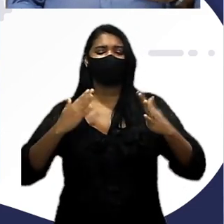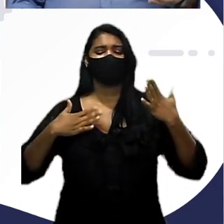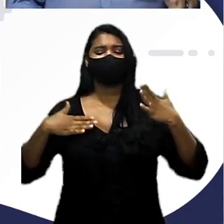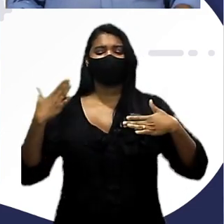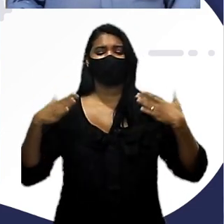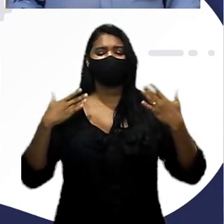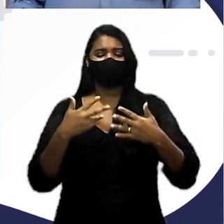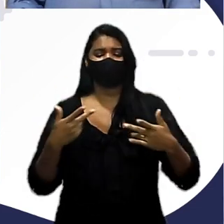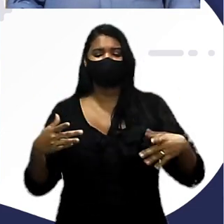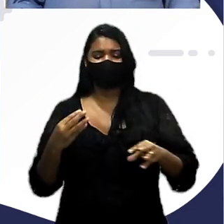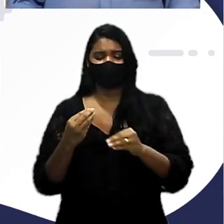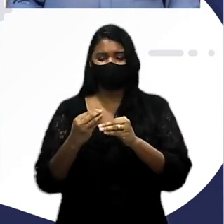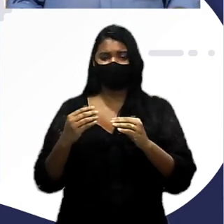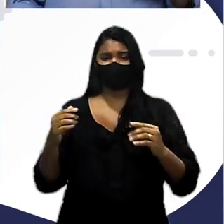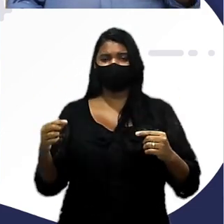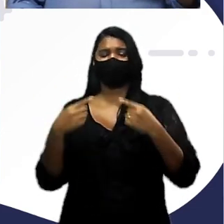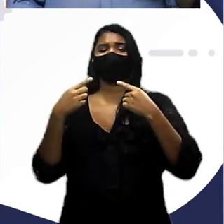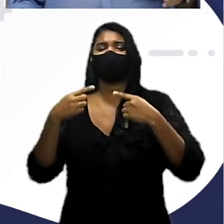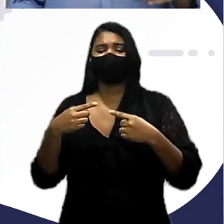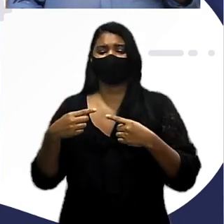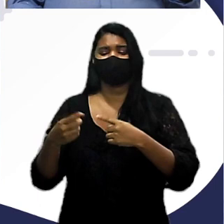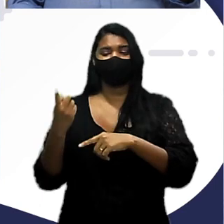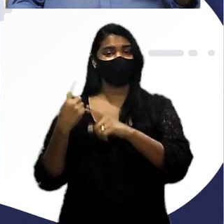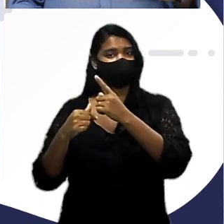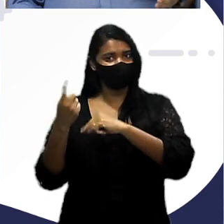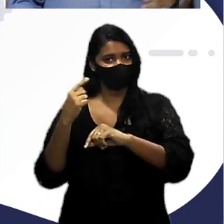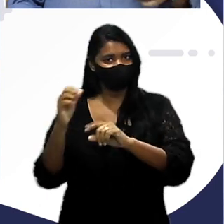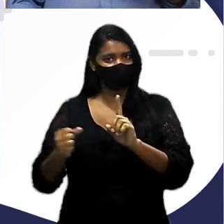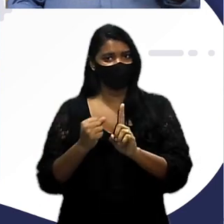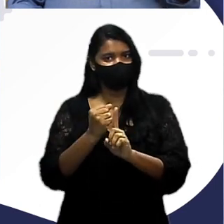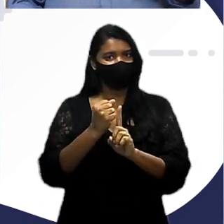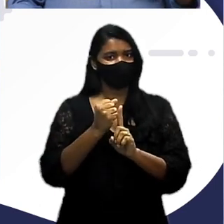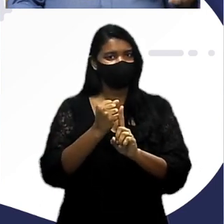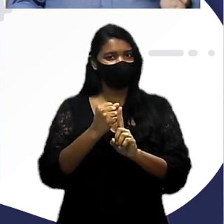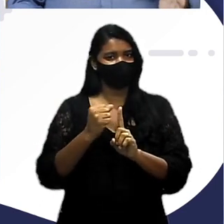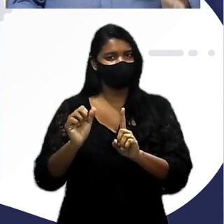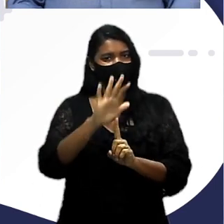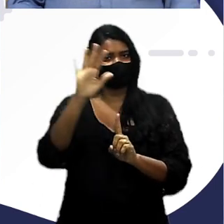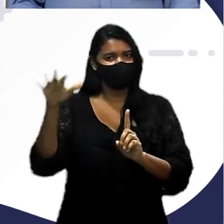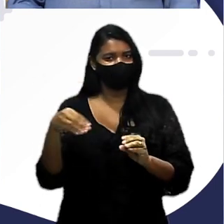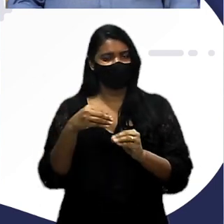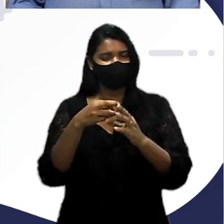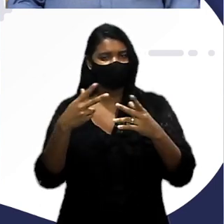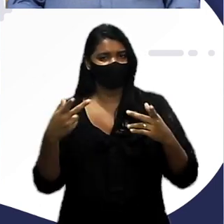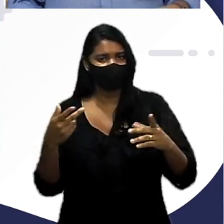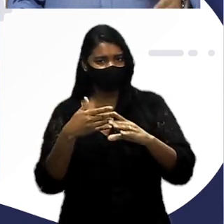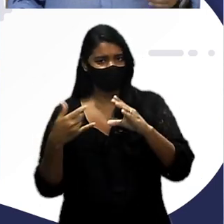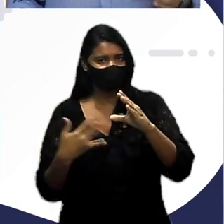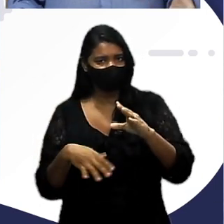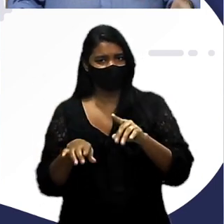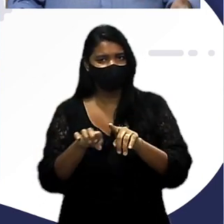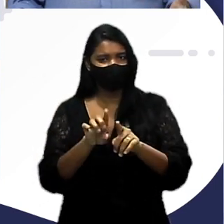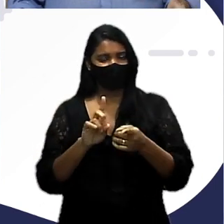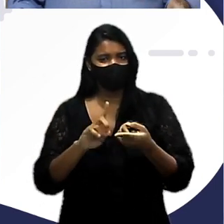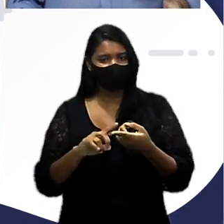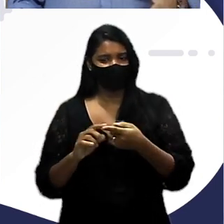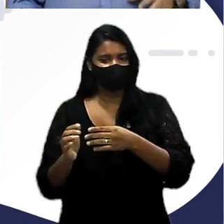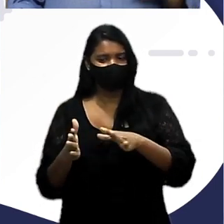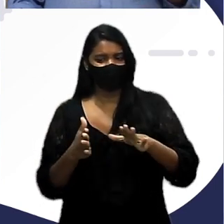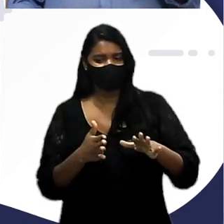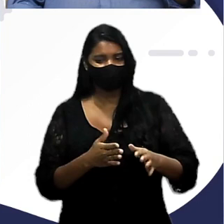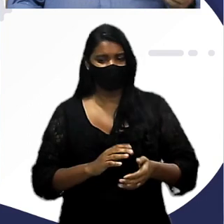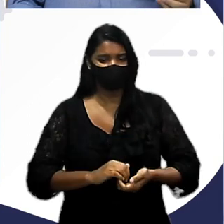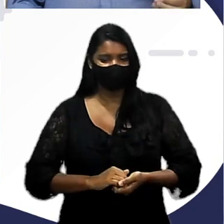forma, tem um impacto na economia, na sociedade, em tantos outros aspectos. Um outro aspecto,